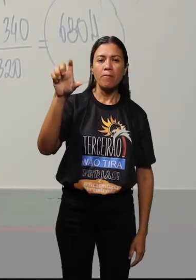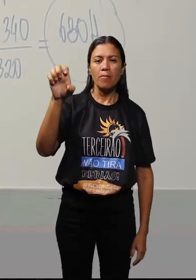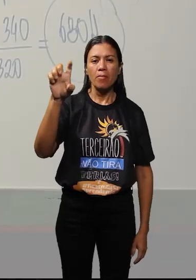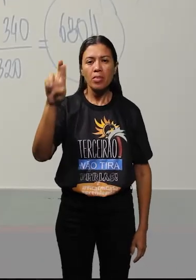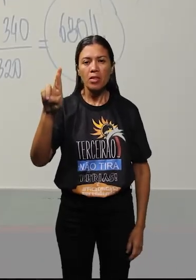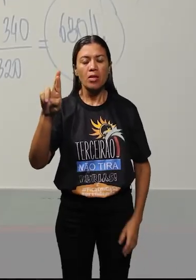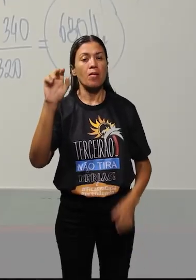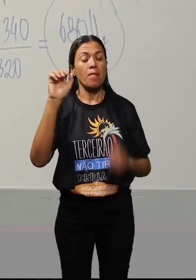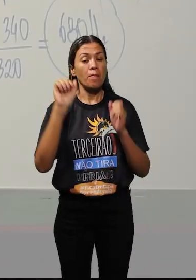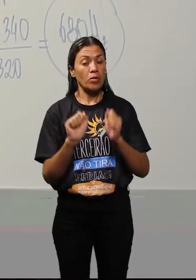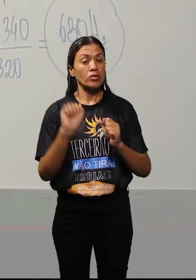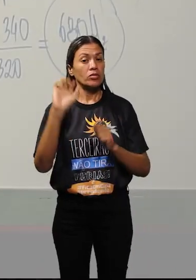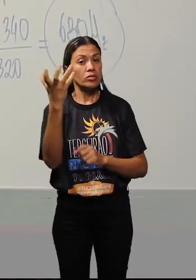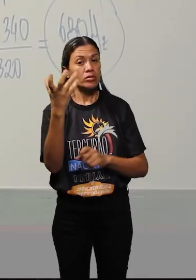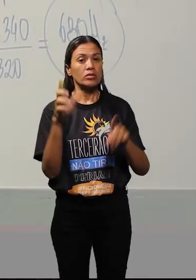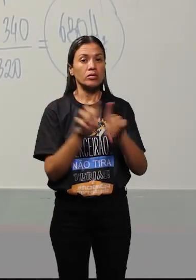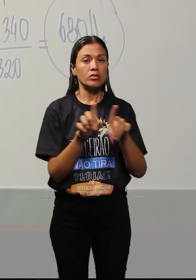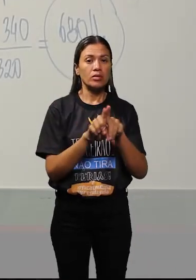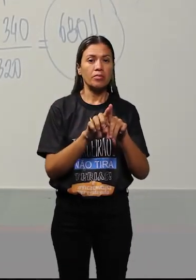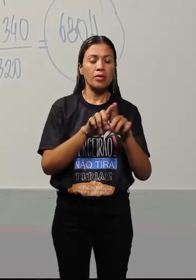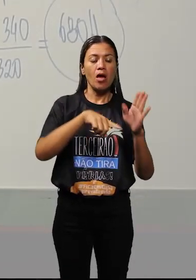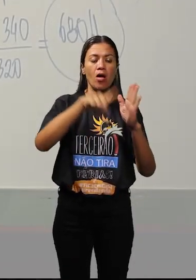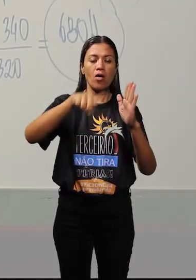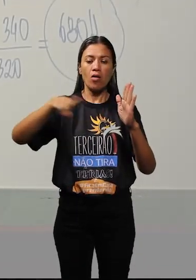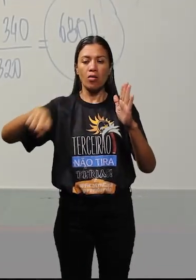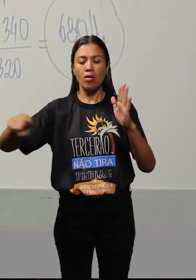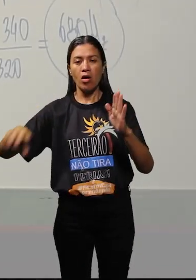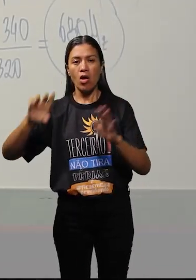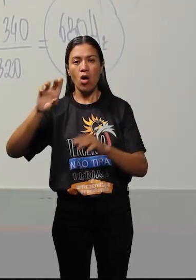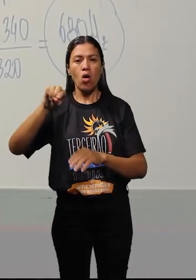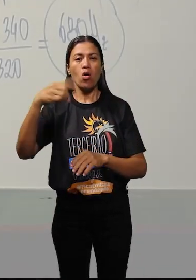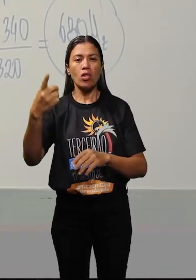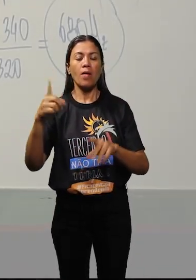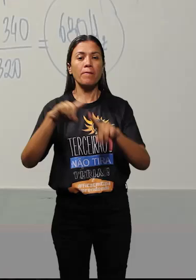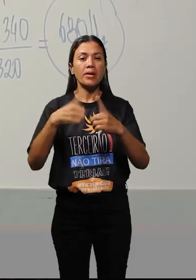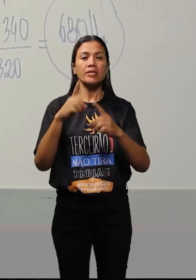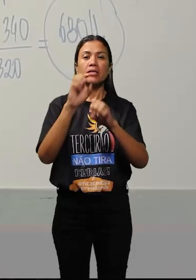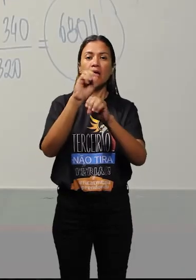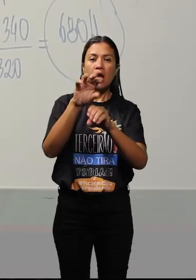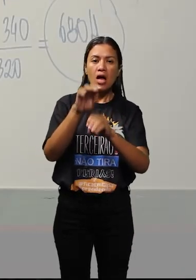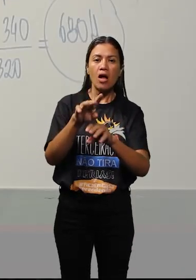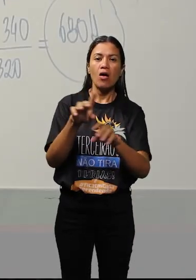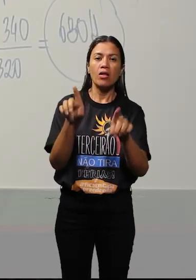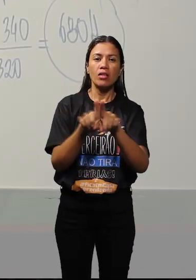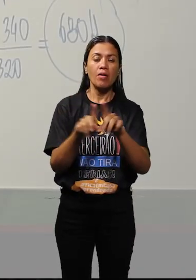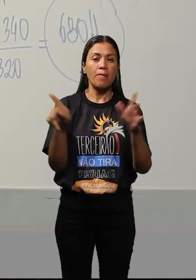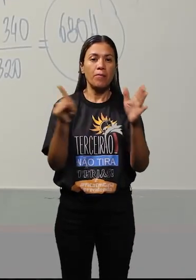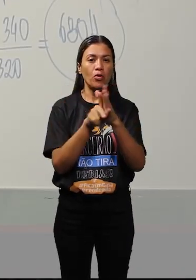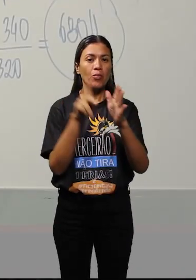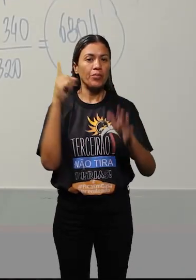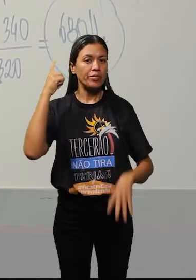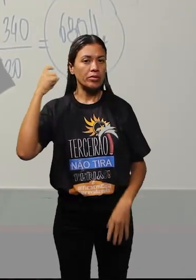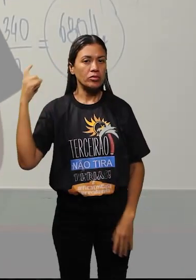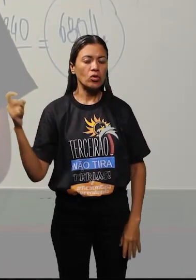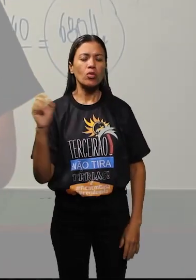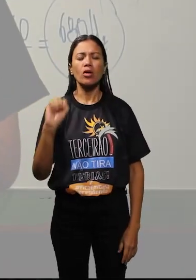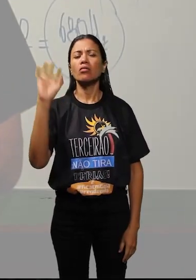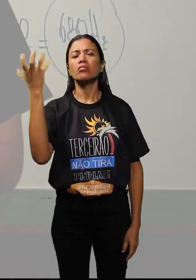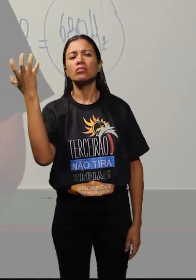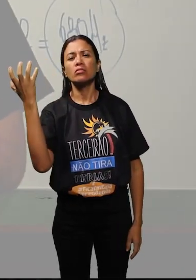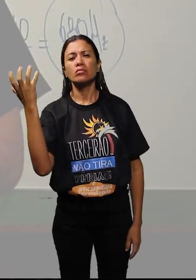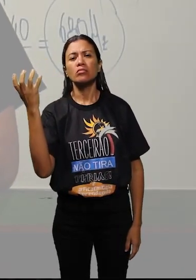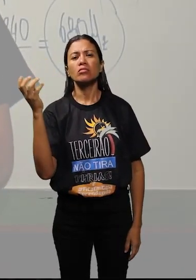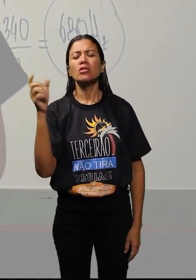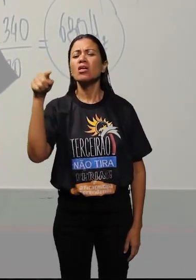entender o que tem no material, o que eu coloquei aqui de esquema no quadro, para você melhorar ainda mais o seu entendimento. Então, o que acontece? O efeito Doppler,